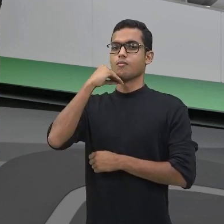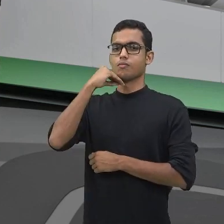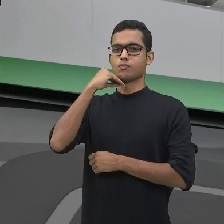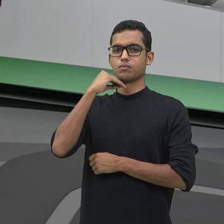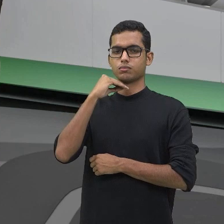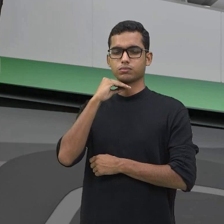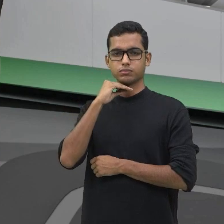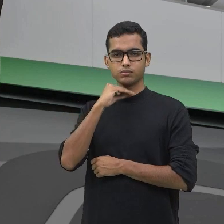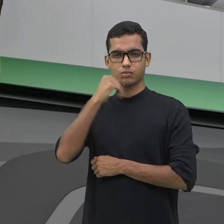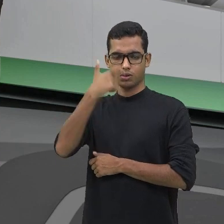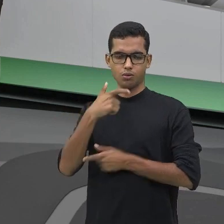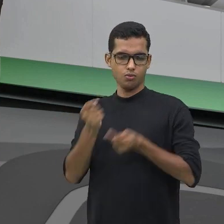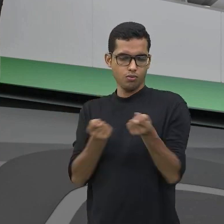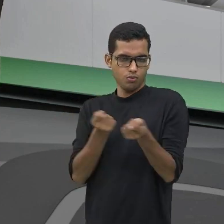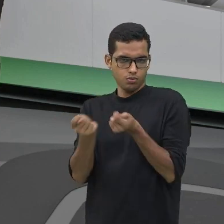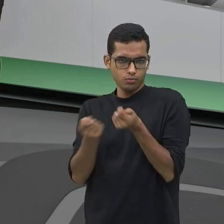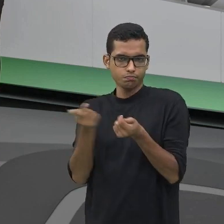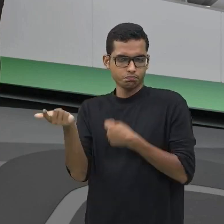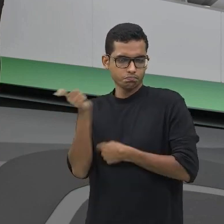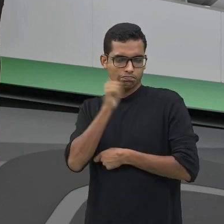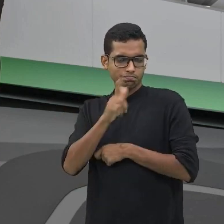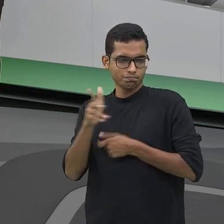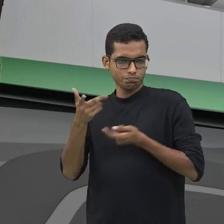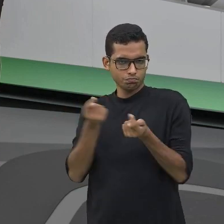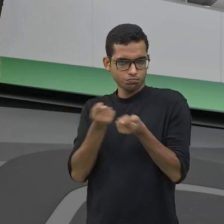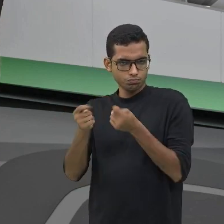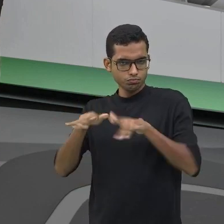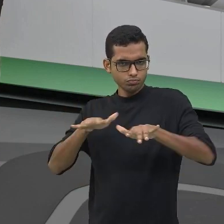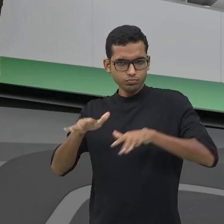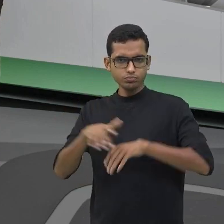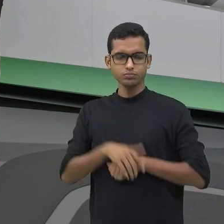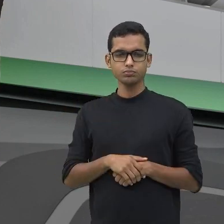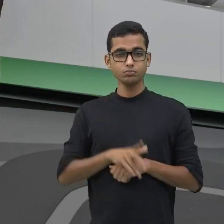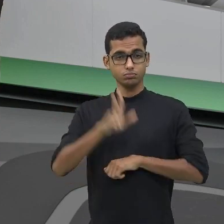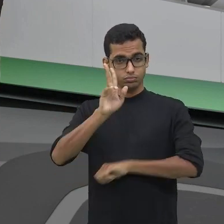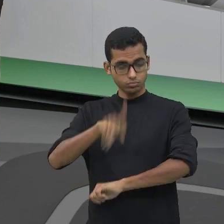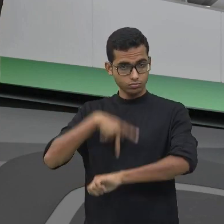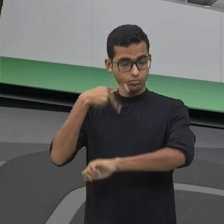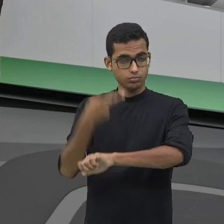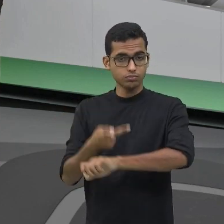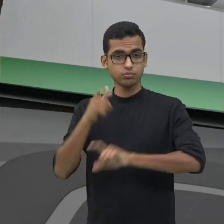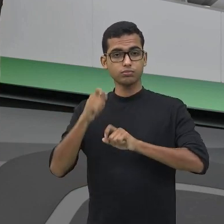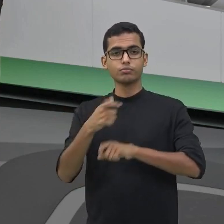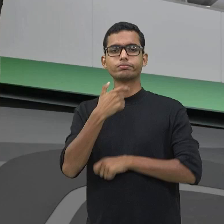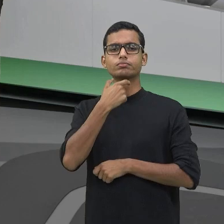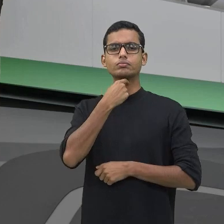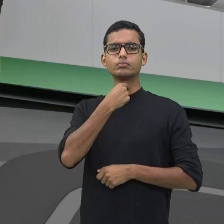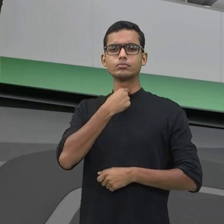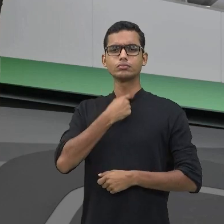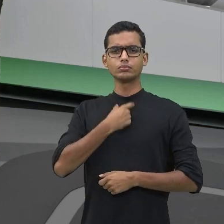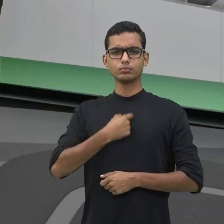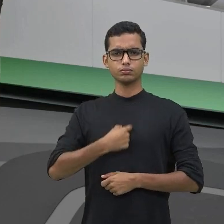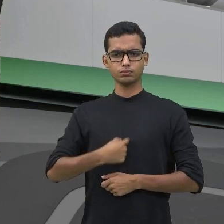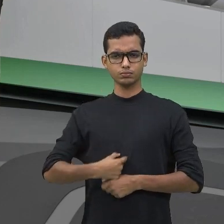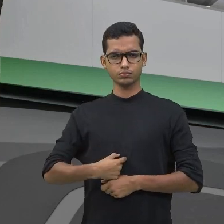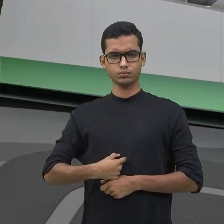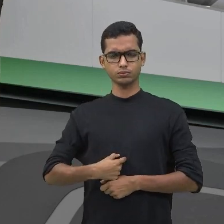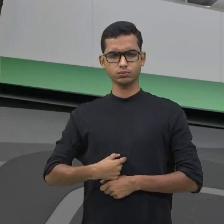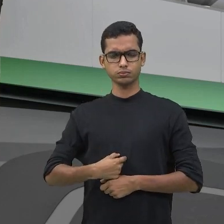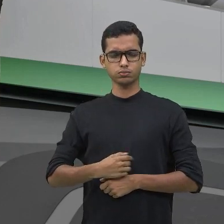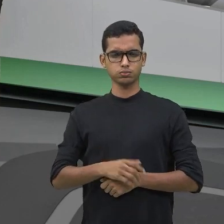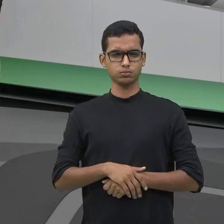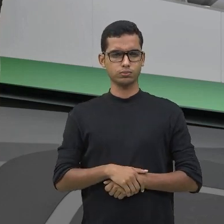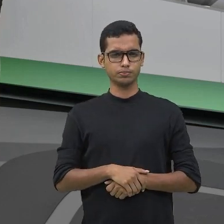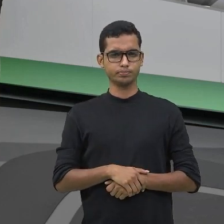Eu vou engolir se eu quiser, né? Muito bem. Logo em seguida, a gente vai ter,